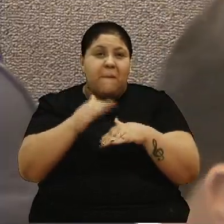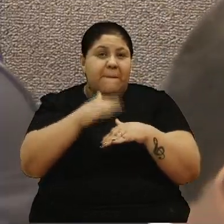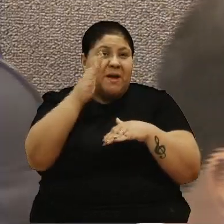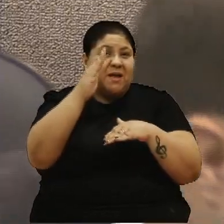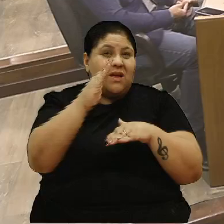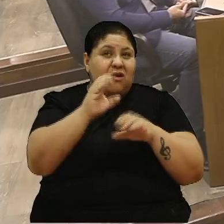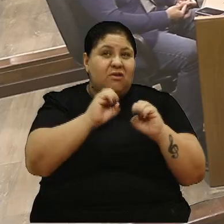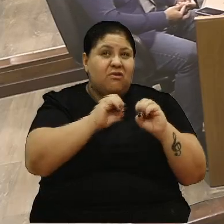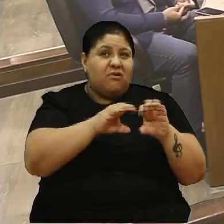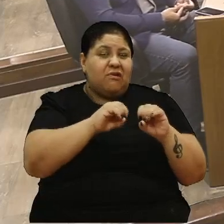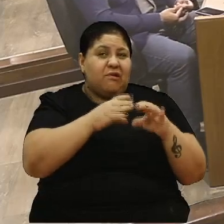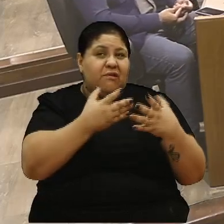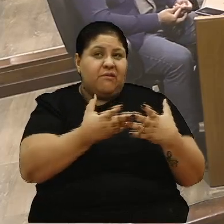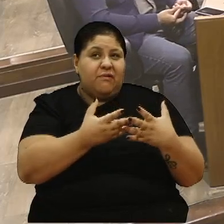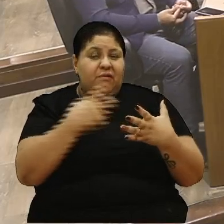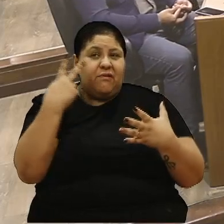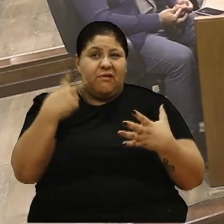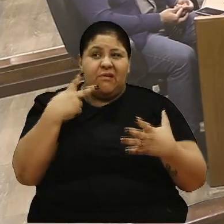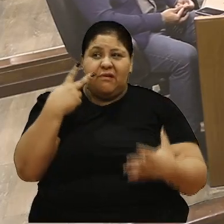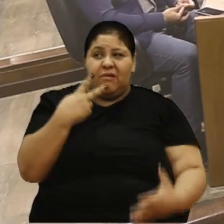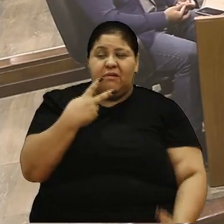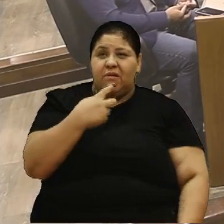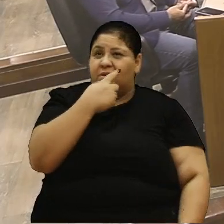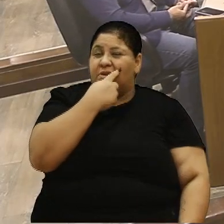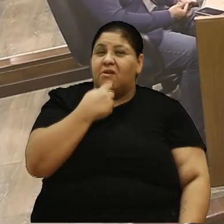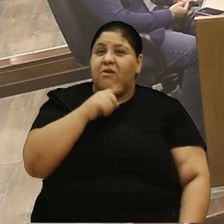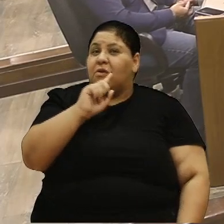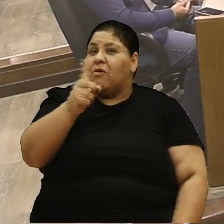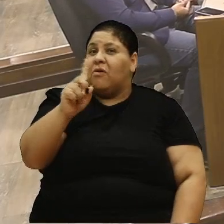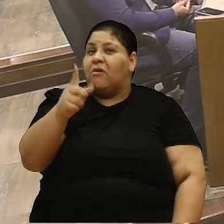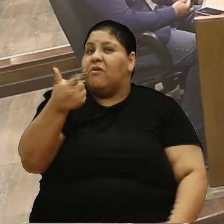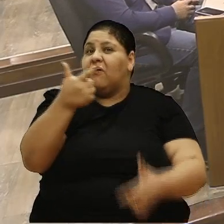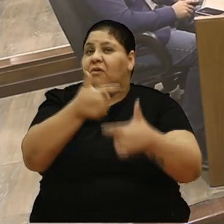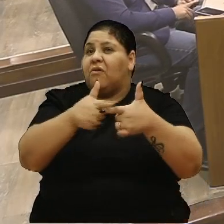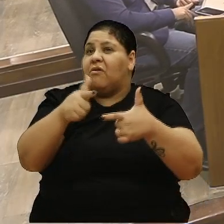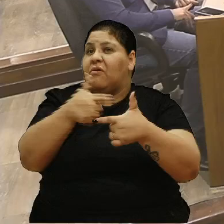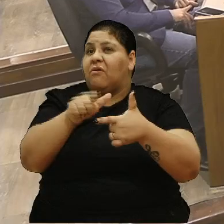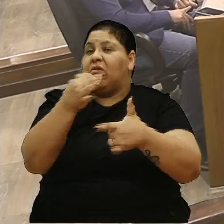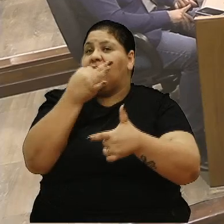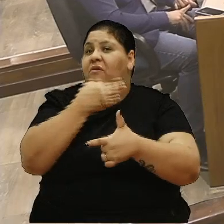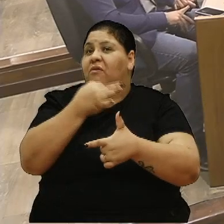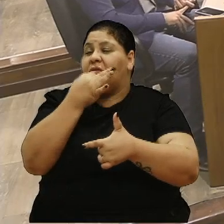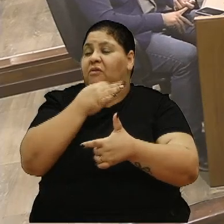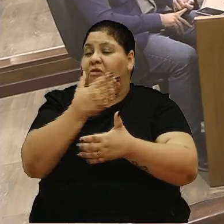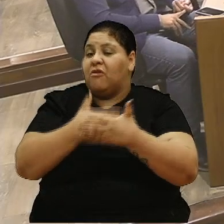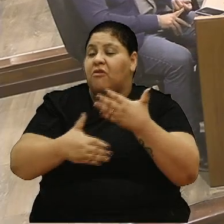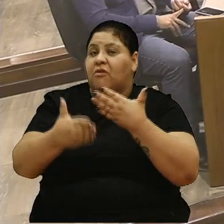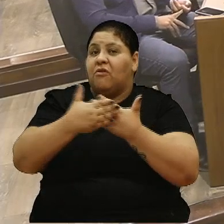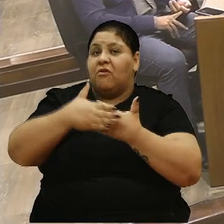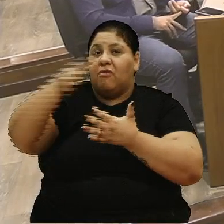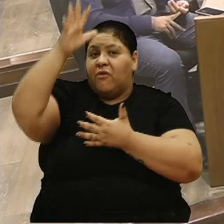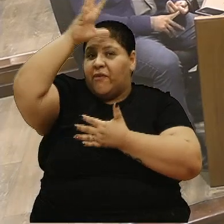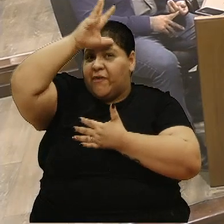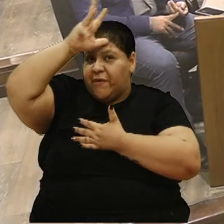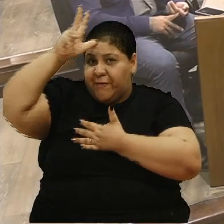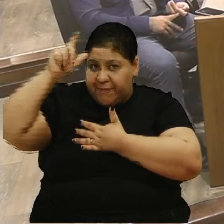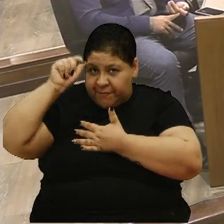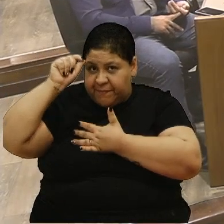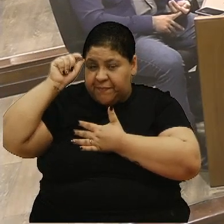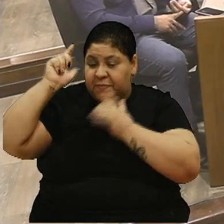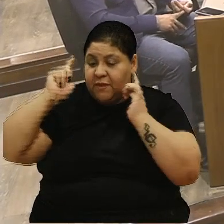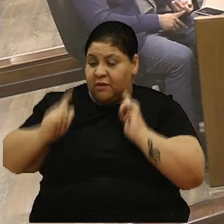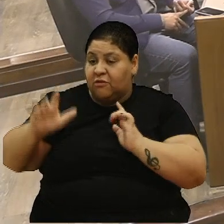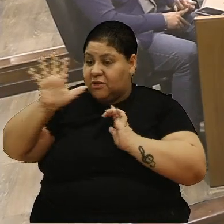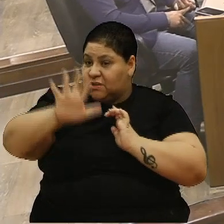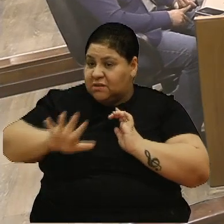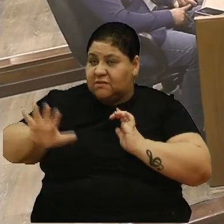25% constitucionalmente. E o vereador Wagner traz aqui, não é um problema de Caxias do Sul. Todos os municípios que são gestão plena